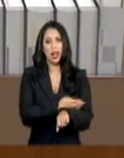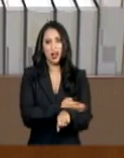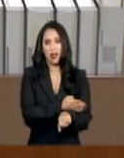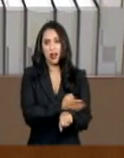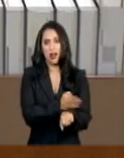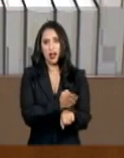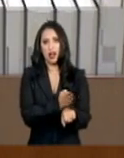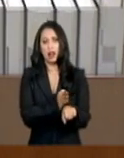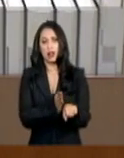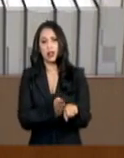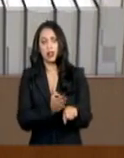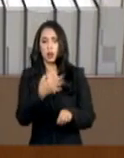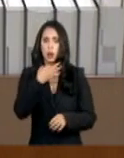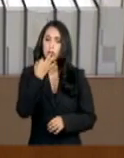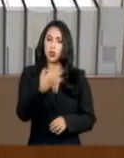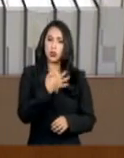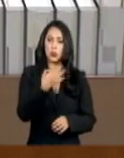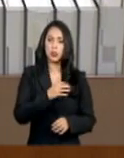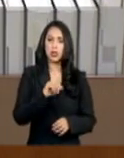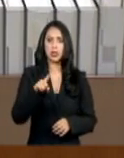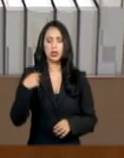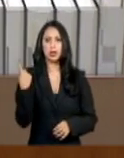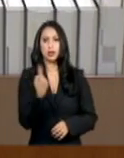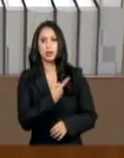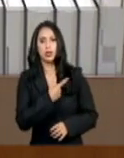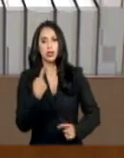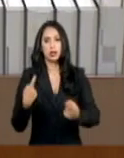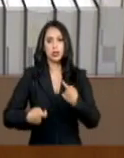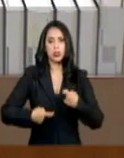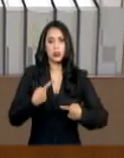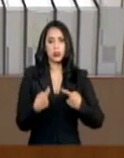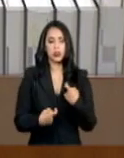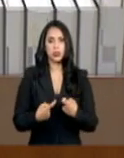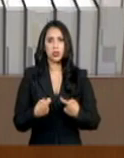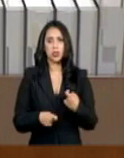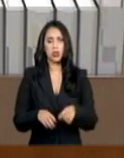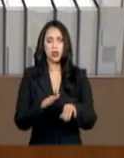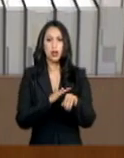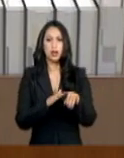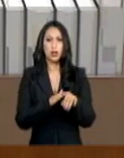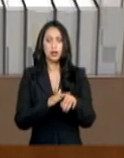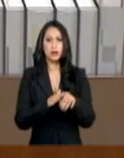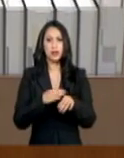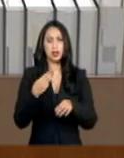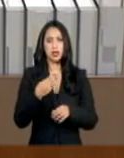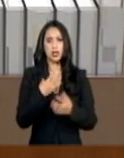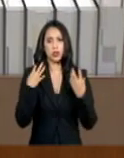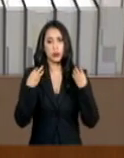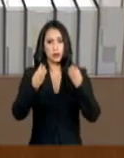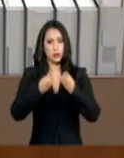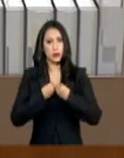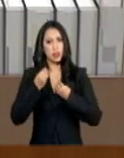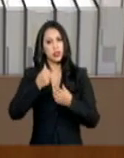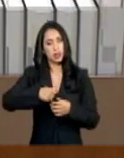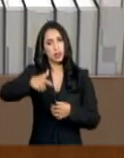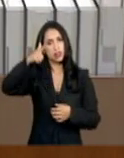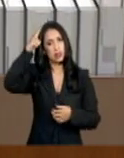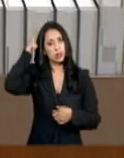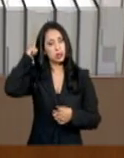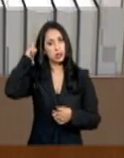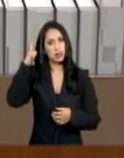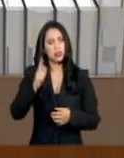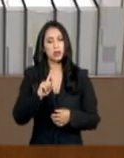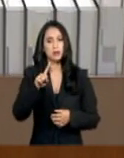sugeriria que nós discutíssemos vou inclusive conversei com o ministro alexandre para que nós possamos